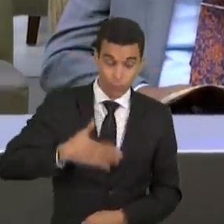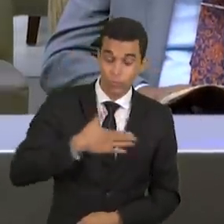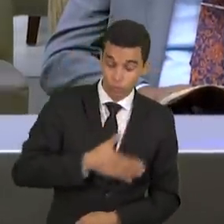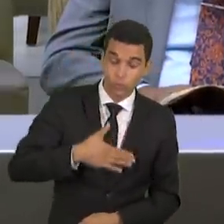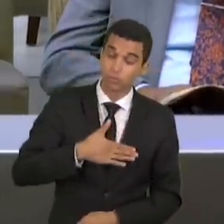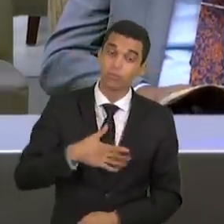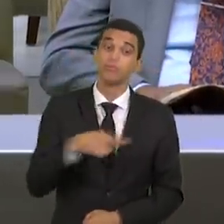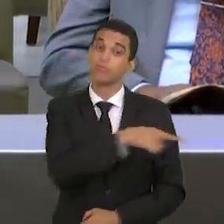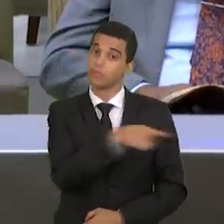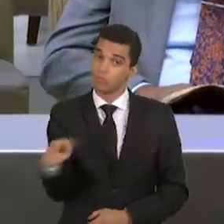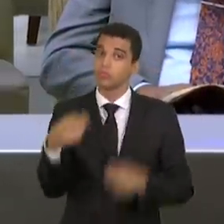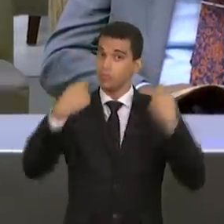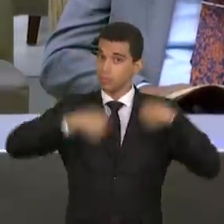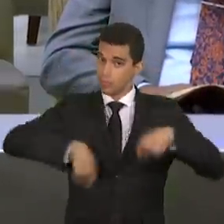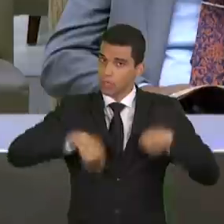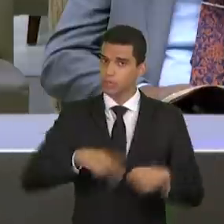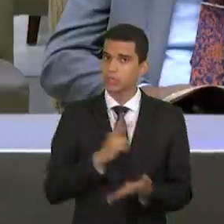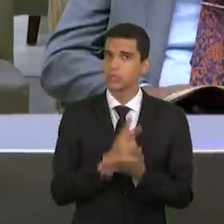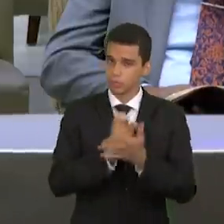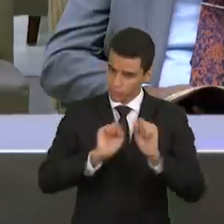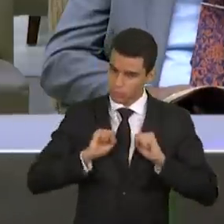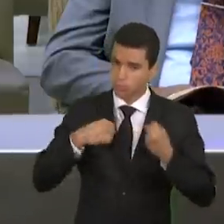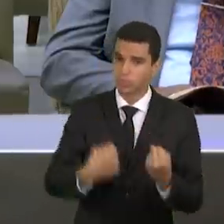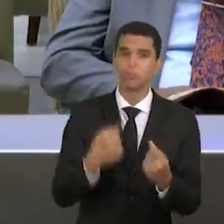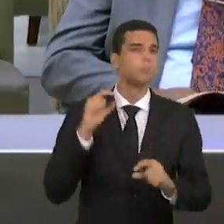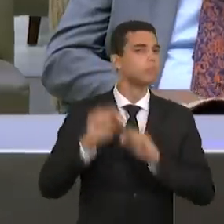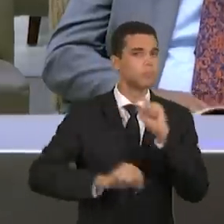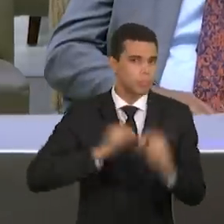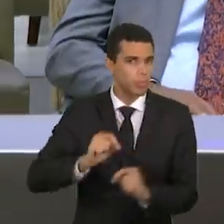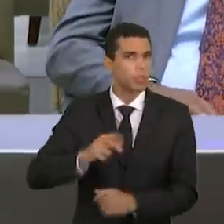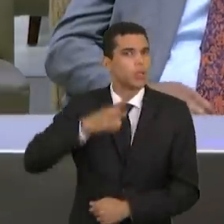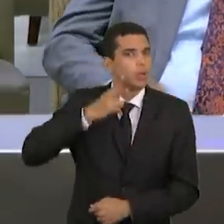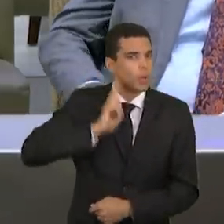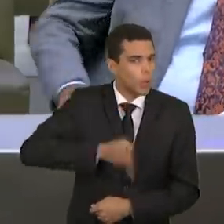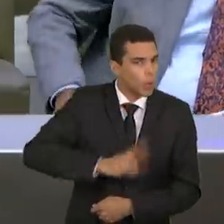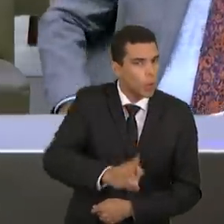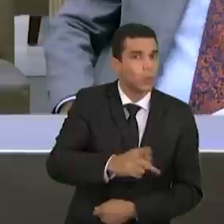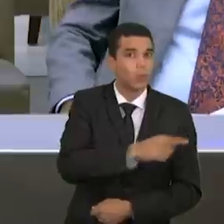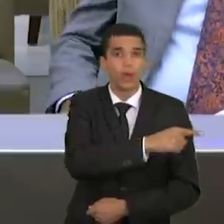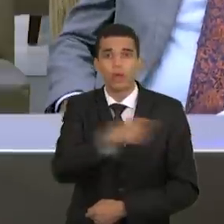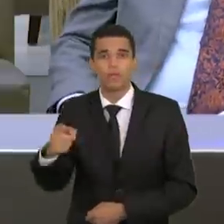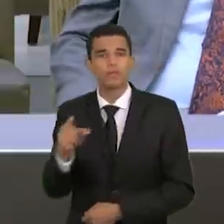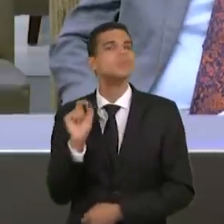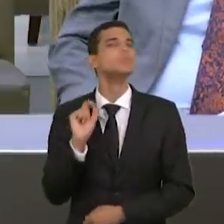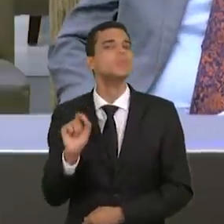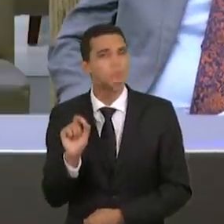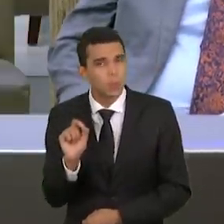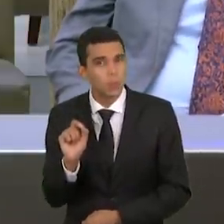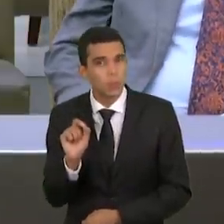assim andai para que continueis. A quê, queridos?